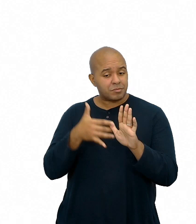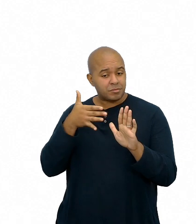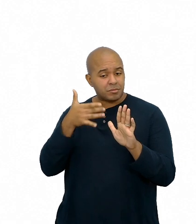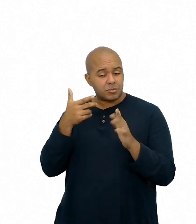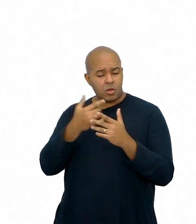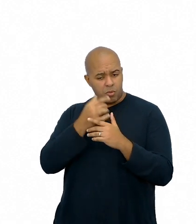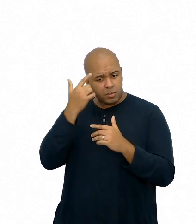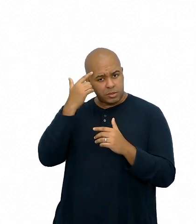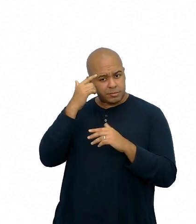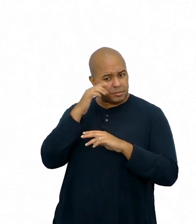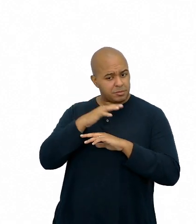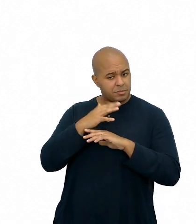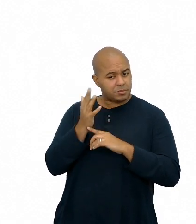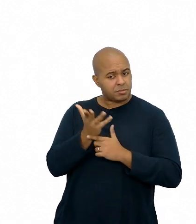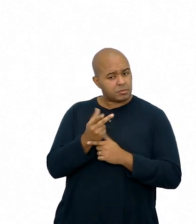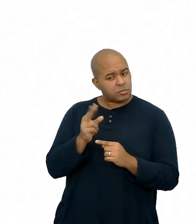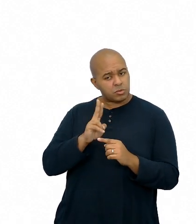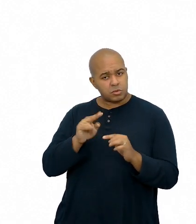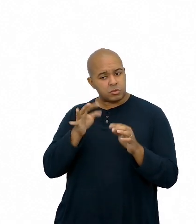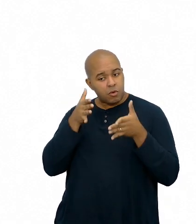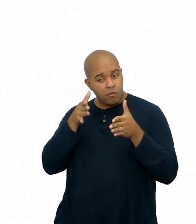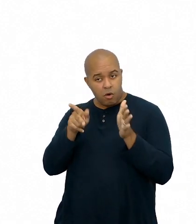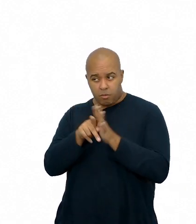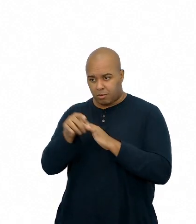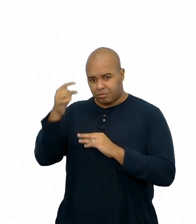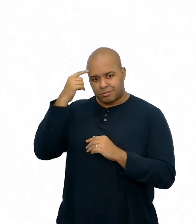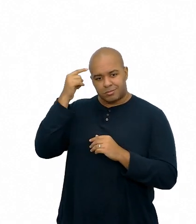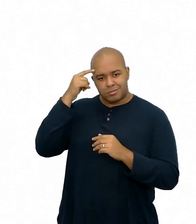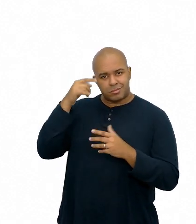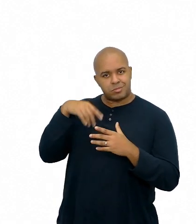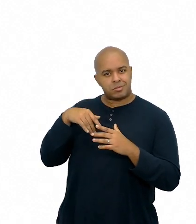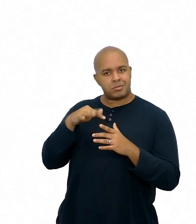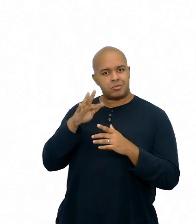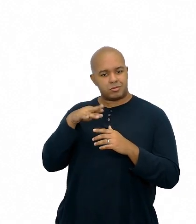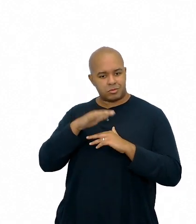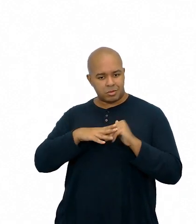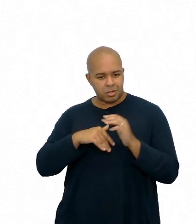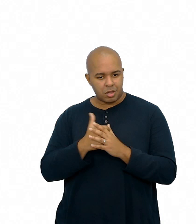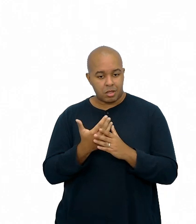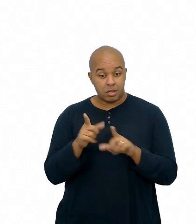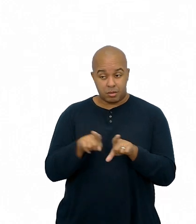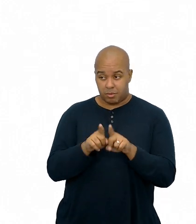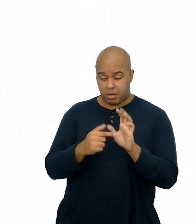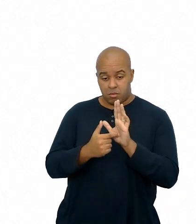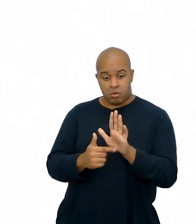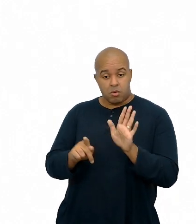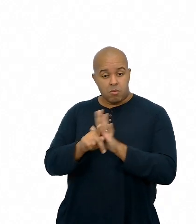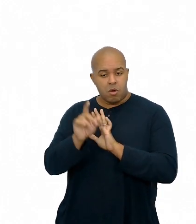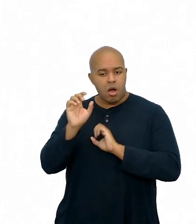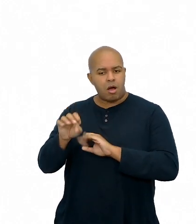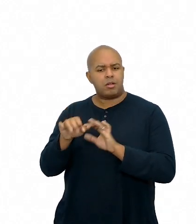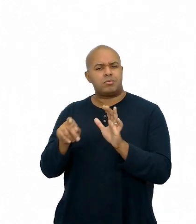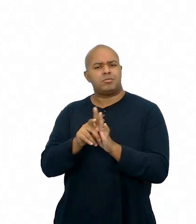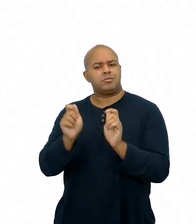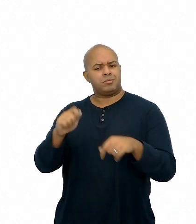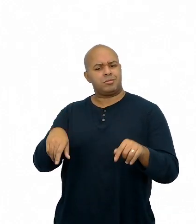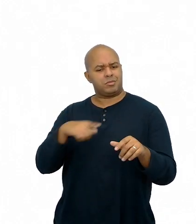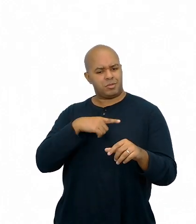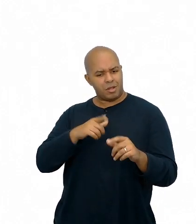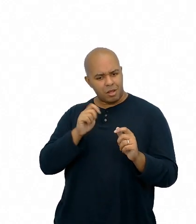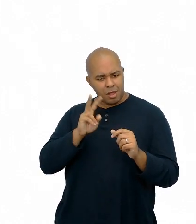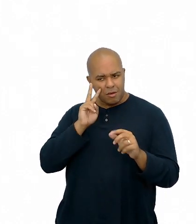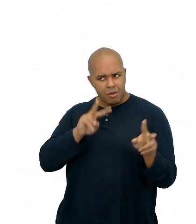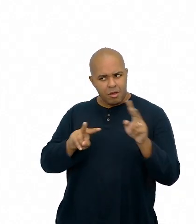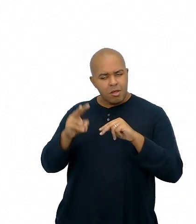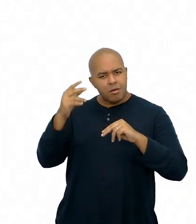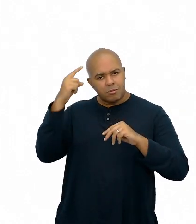o pensamento algébrico com foco no pensamento funcional, apresentamos uma aula, né, em que foi possível ver